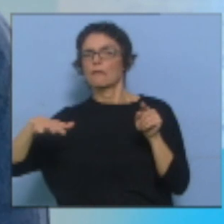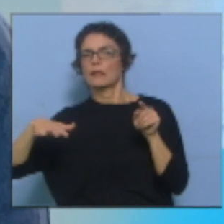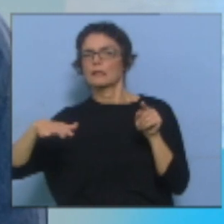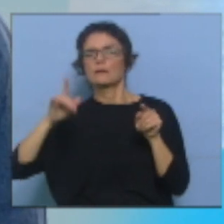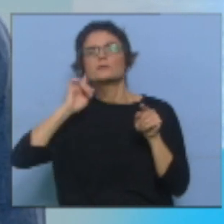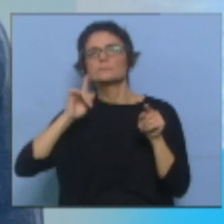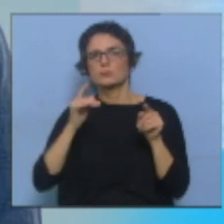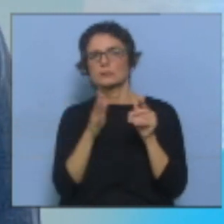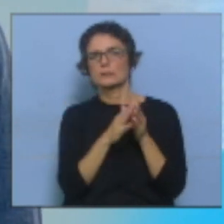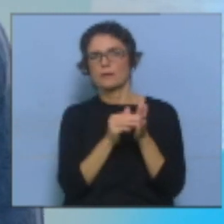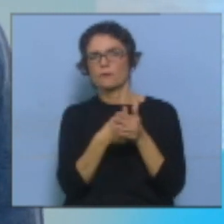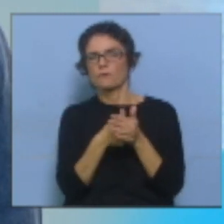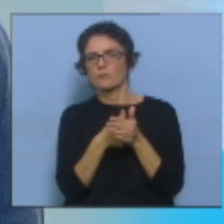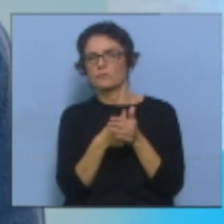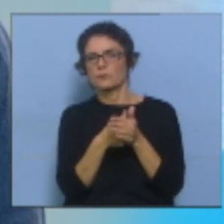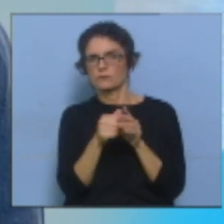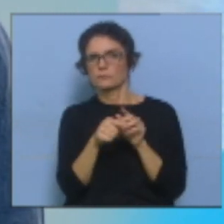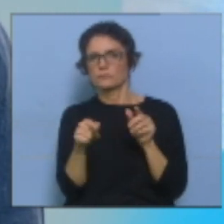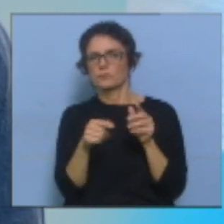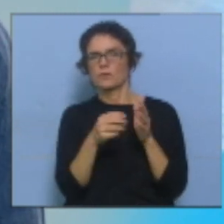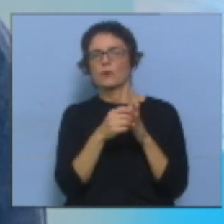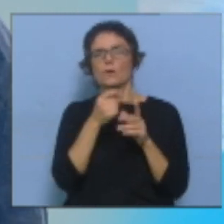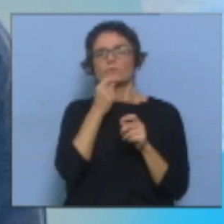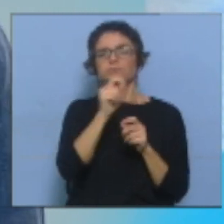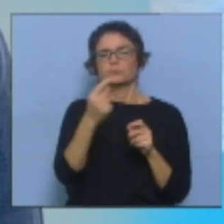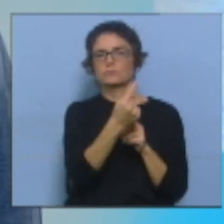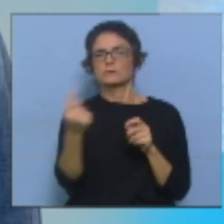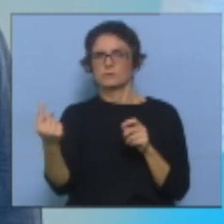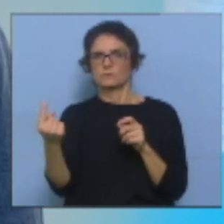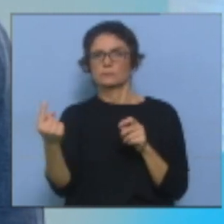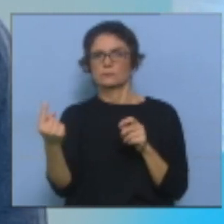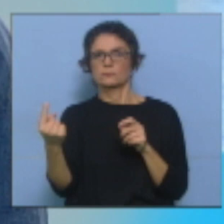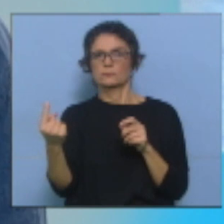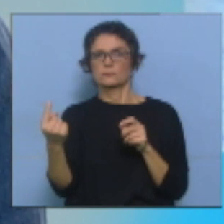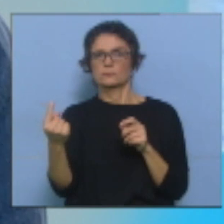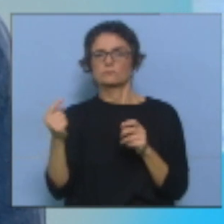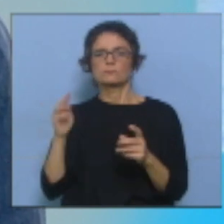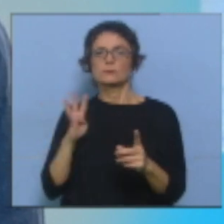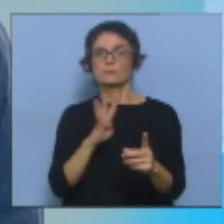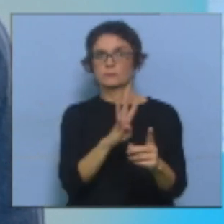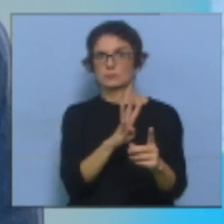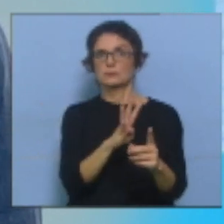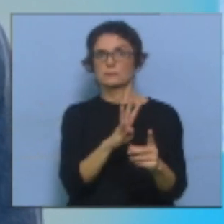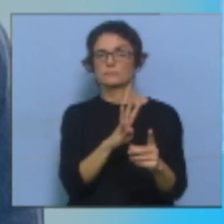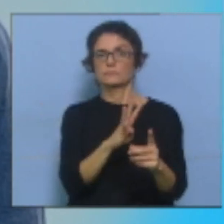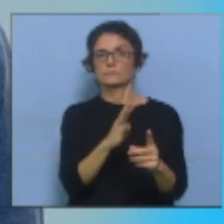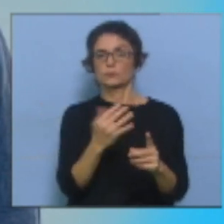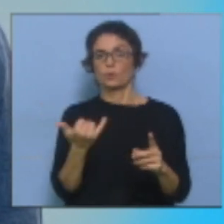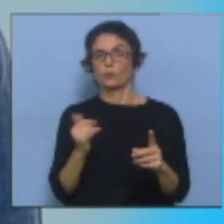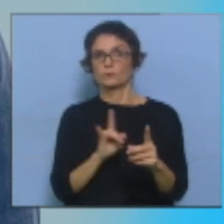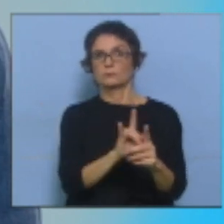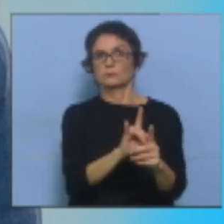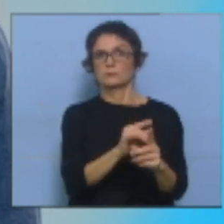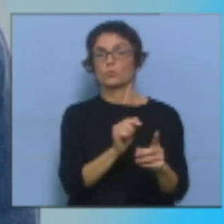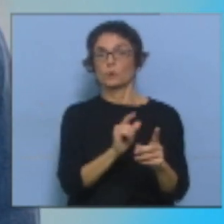O Senhor chama pelo nome os apóstolos quando são chamados para o seu ministério. Os sítios onde vão têm muito peso e têm